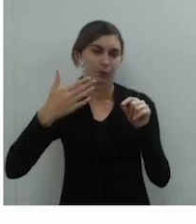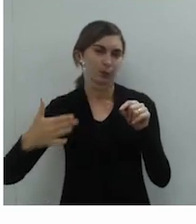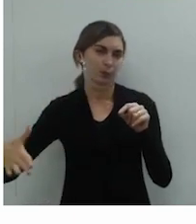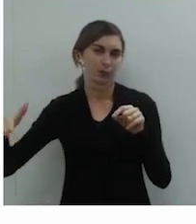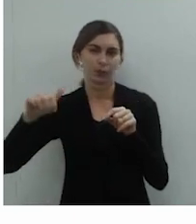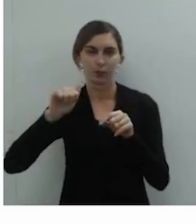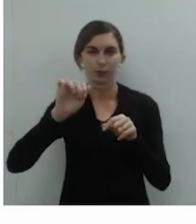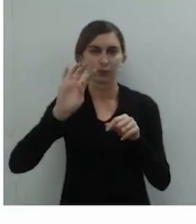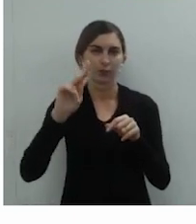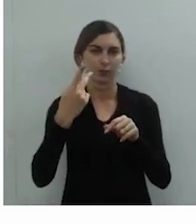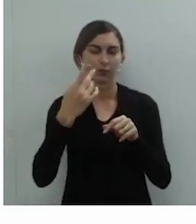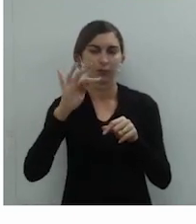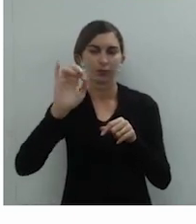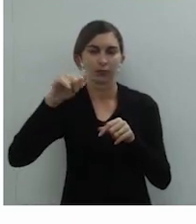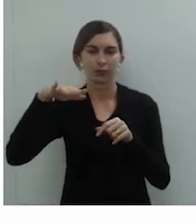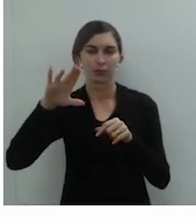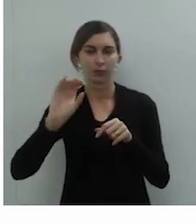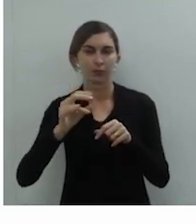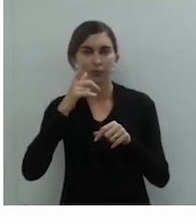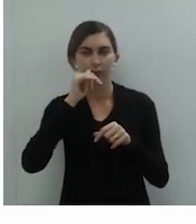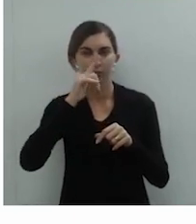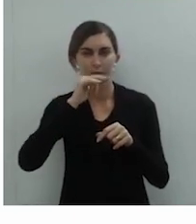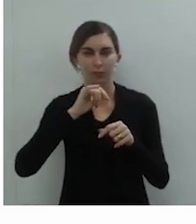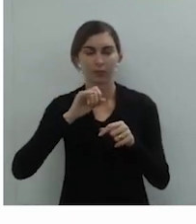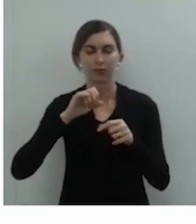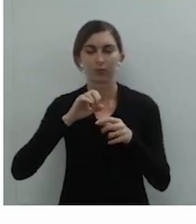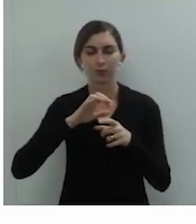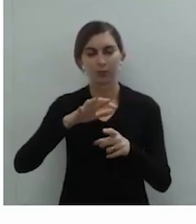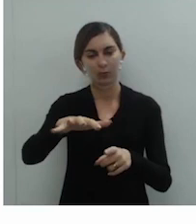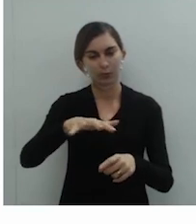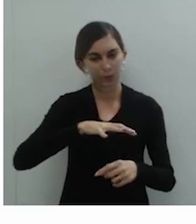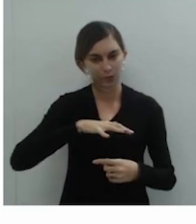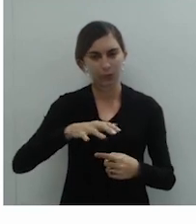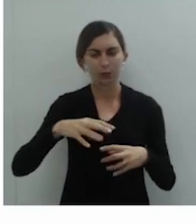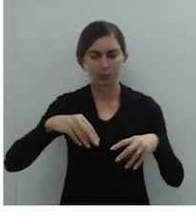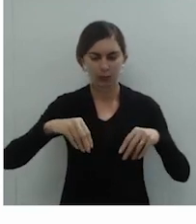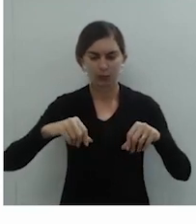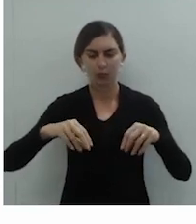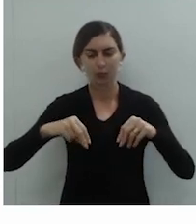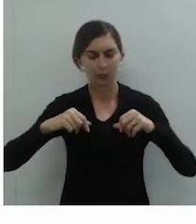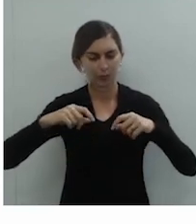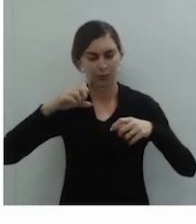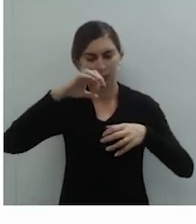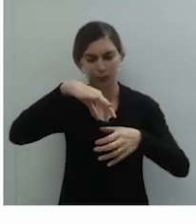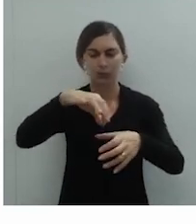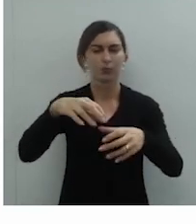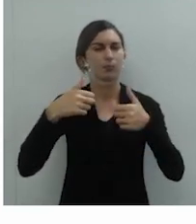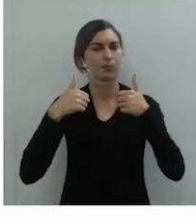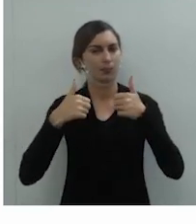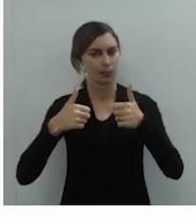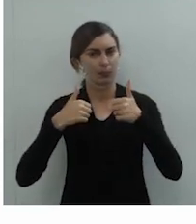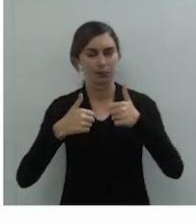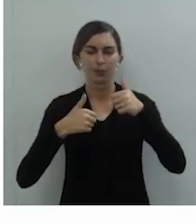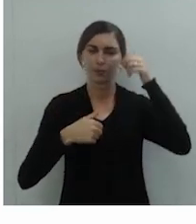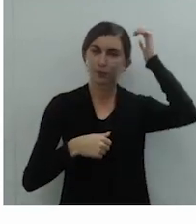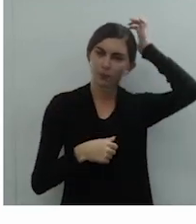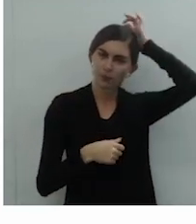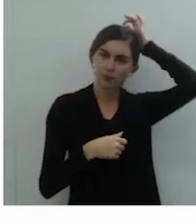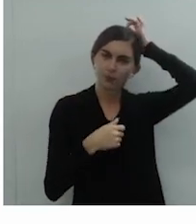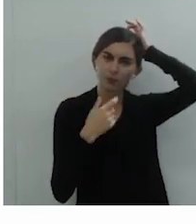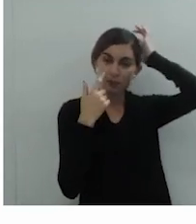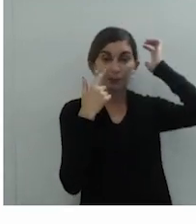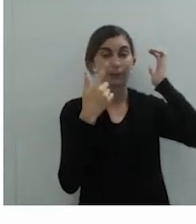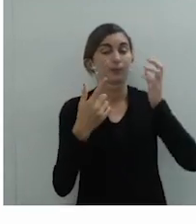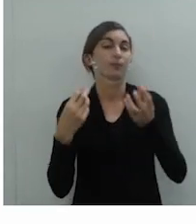Atlântico, da água para a plantação e um solo fértil. Veja,